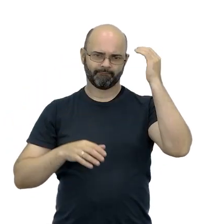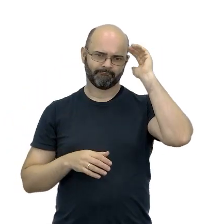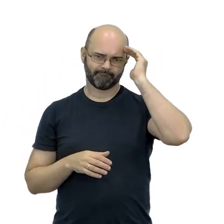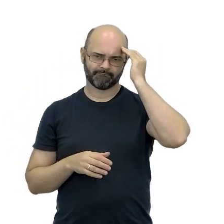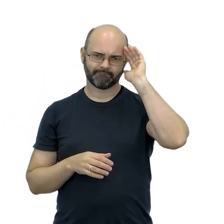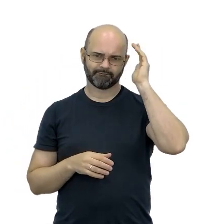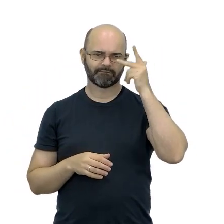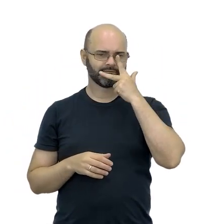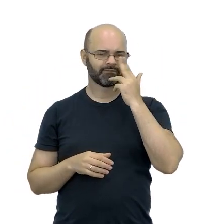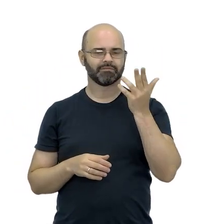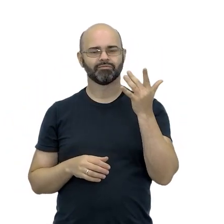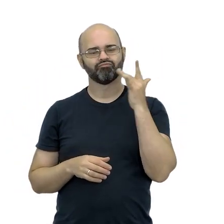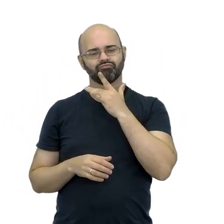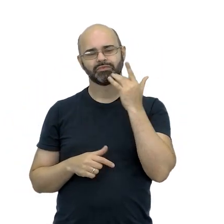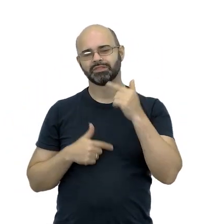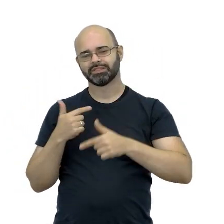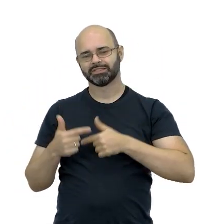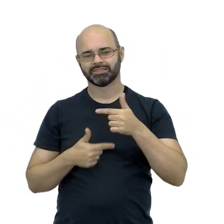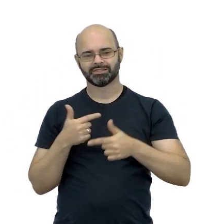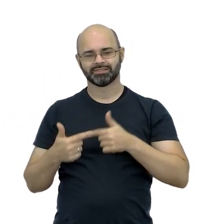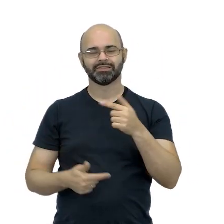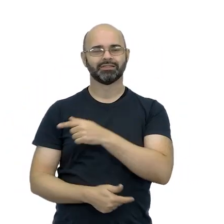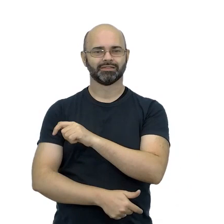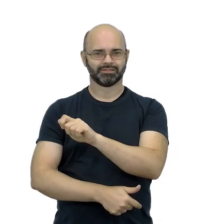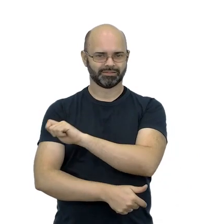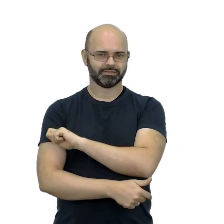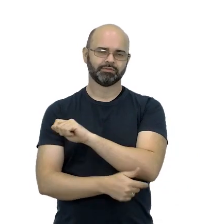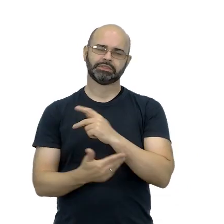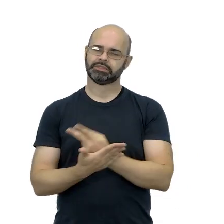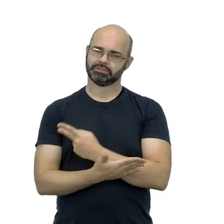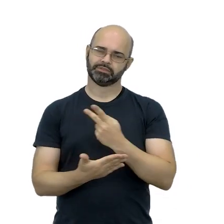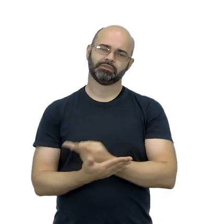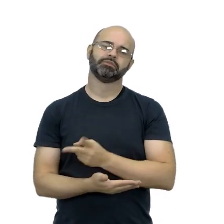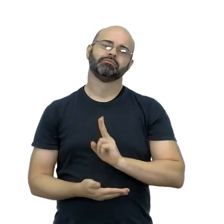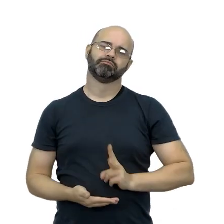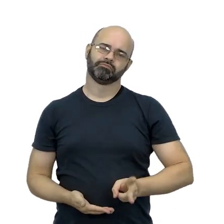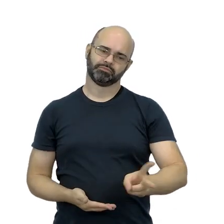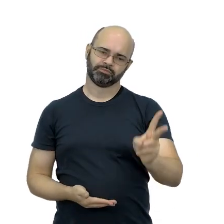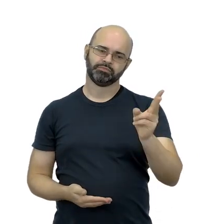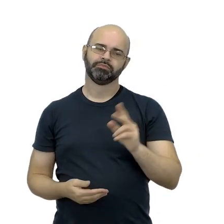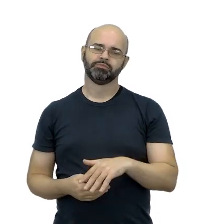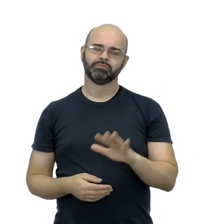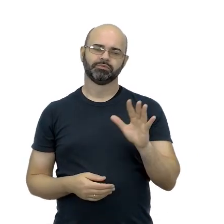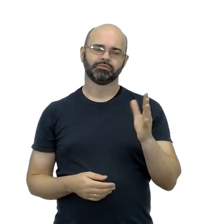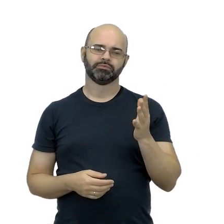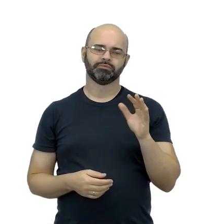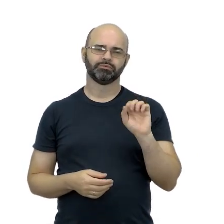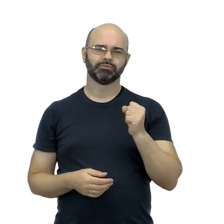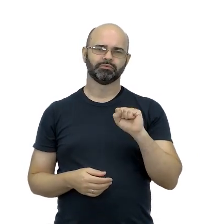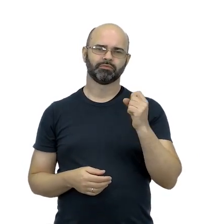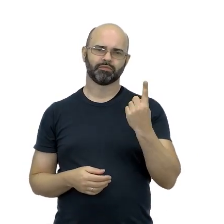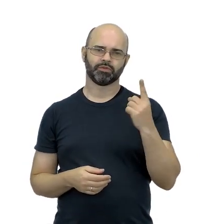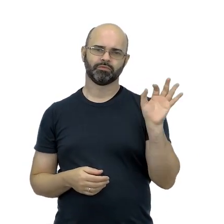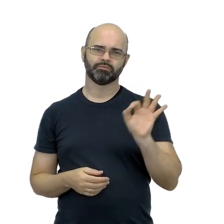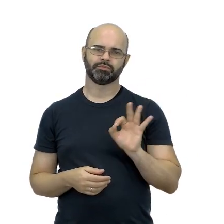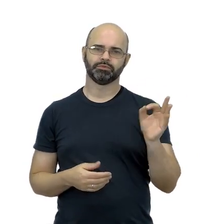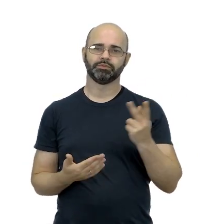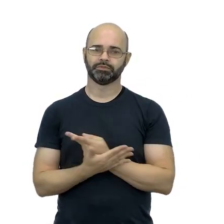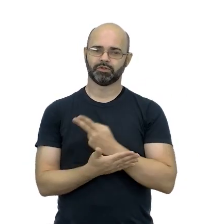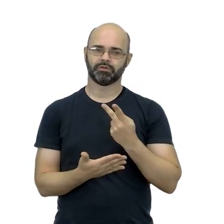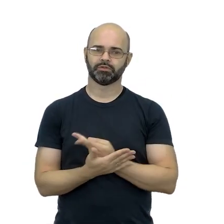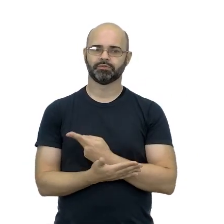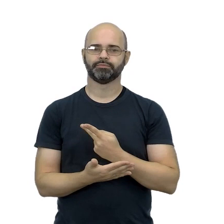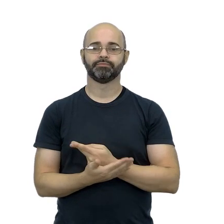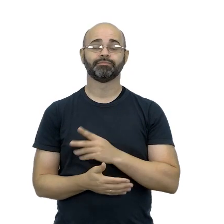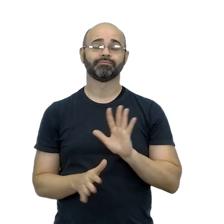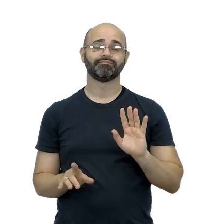acho que ela é gostosa a gente trabalhar. Os nossos alunos têm muitos erros ainda. A gente mostra que 81% erraram, mas às vezes ele